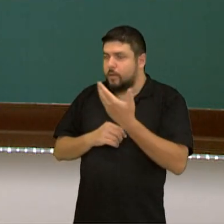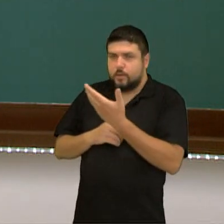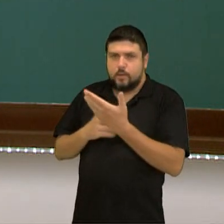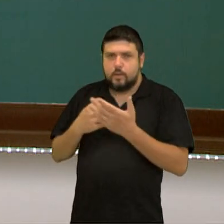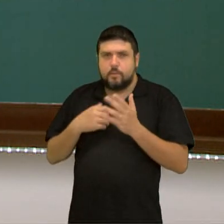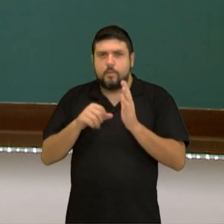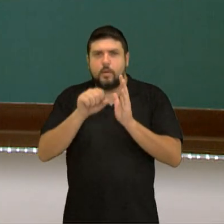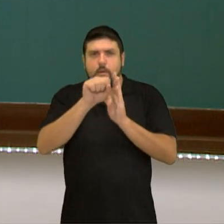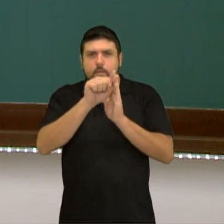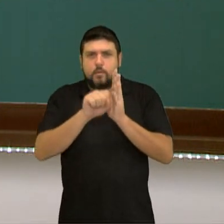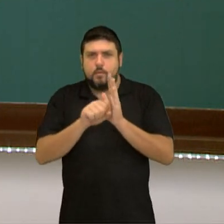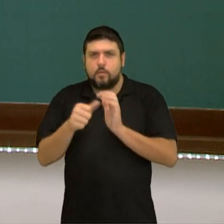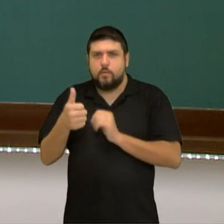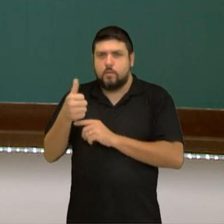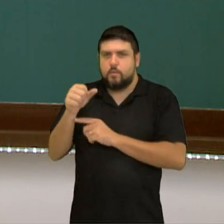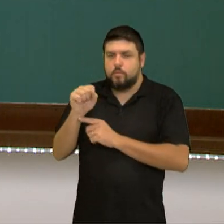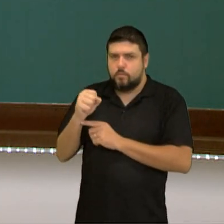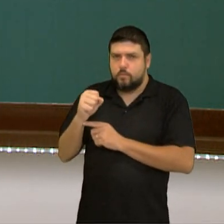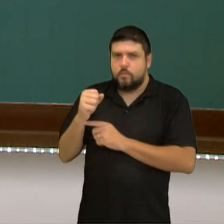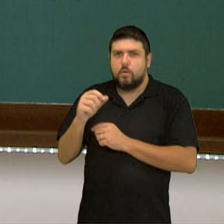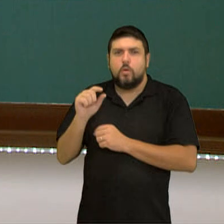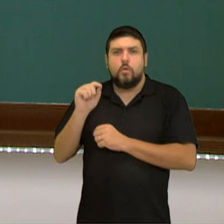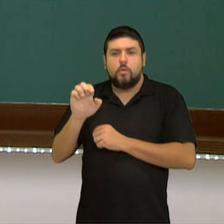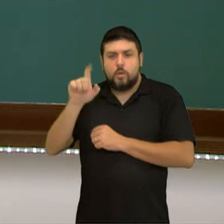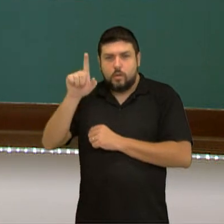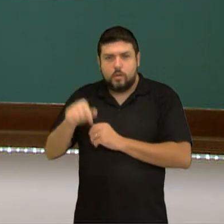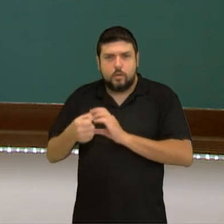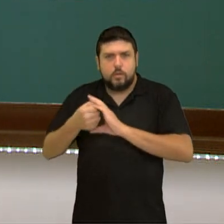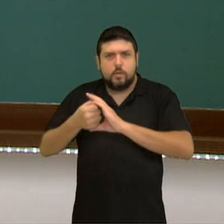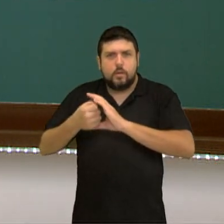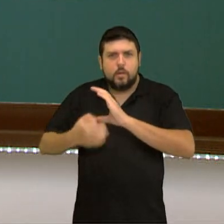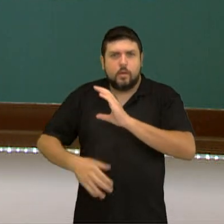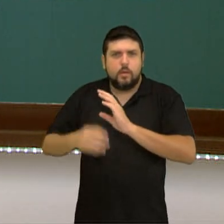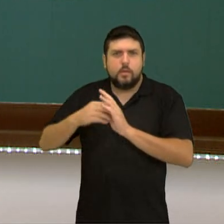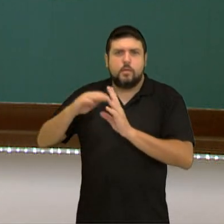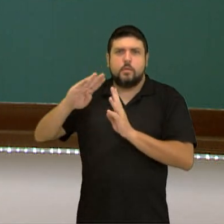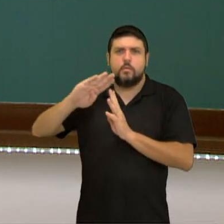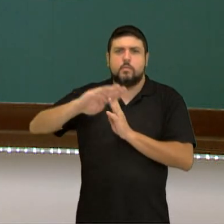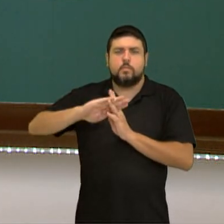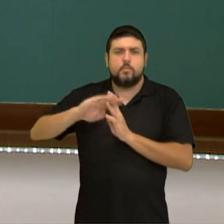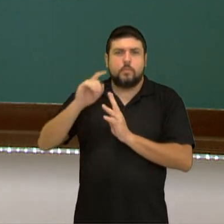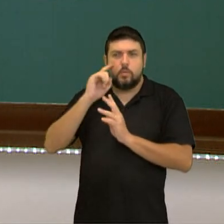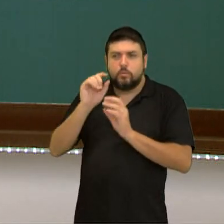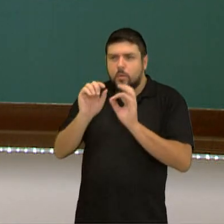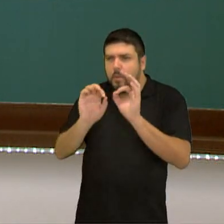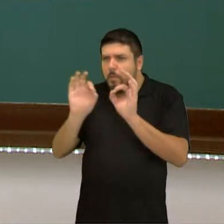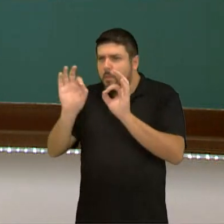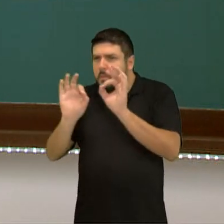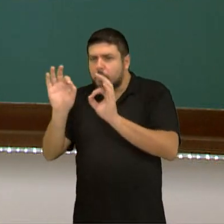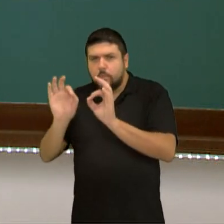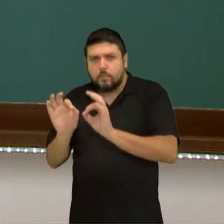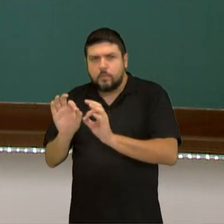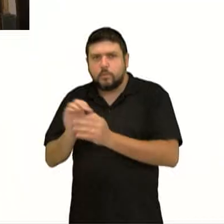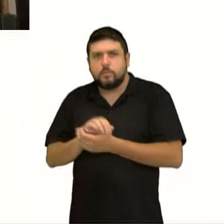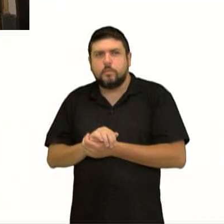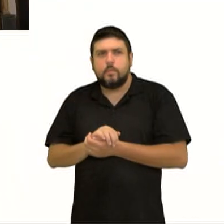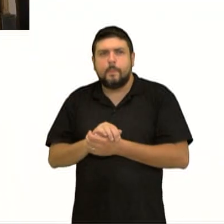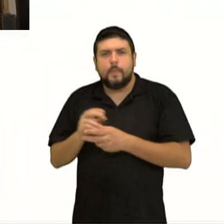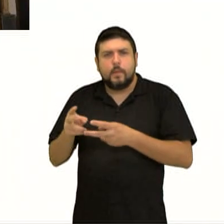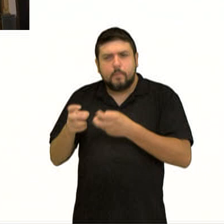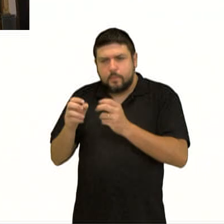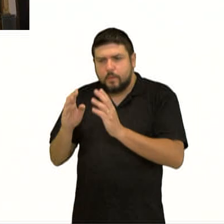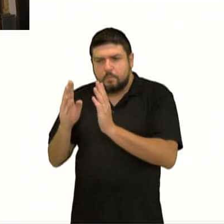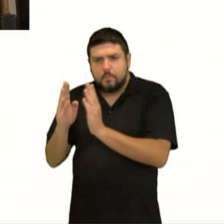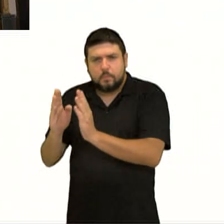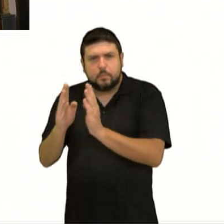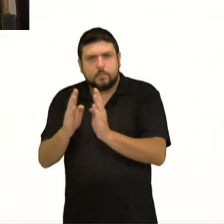dourados, que é uma característica barroca, né? Porém, ó, aqui é uma do lado da outra,